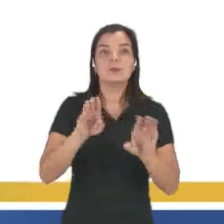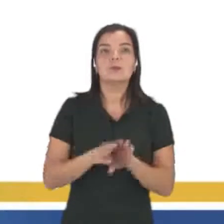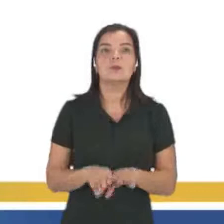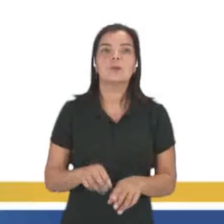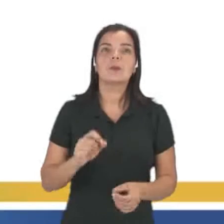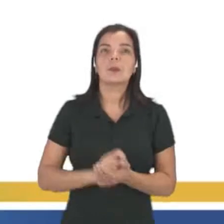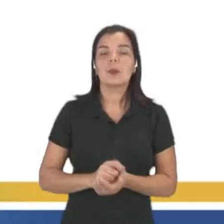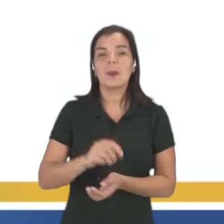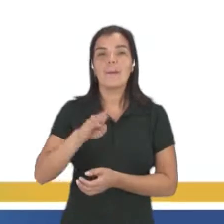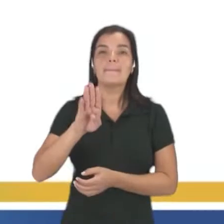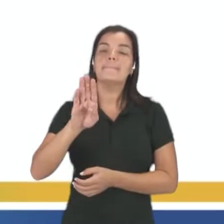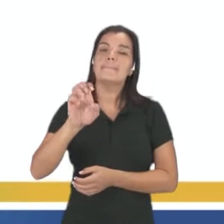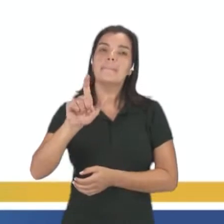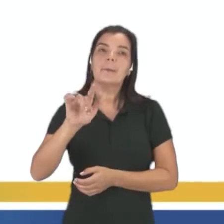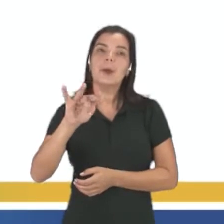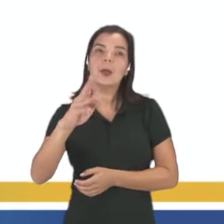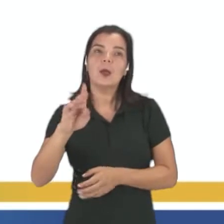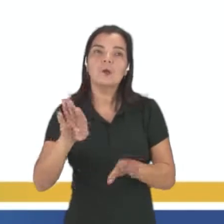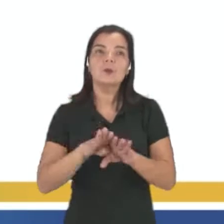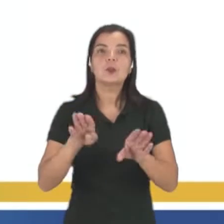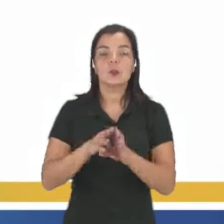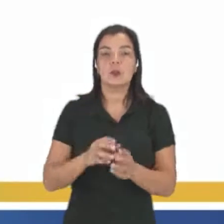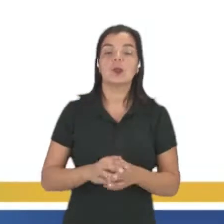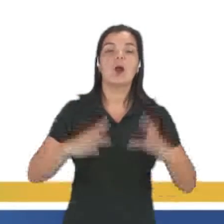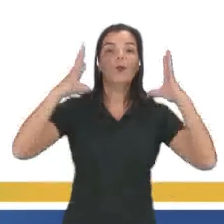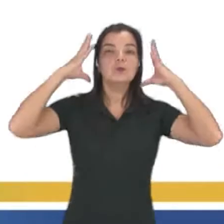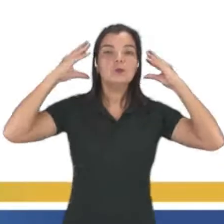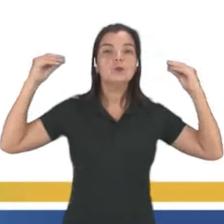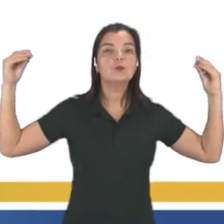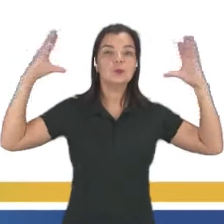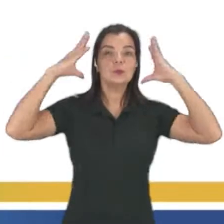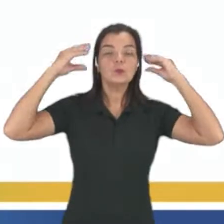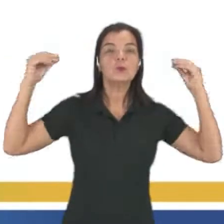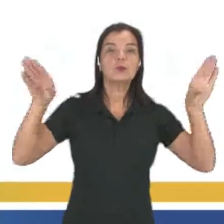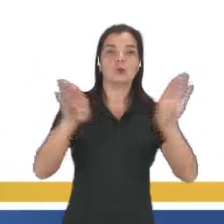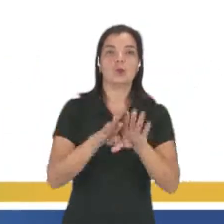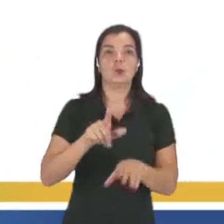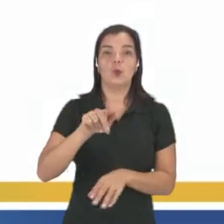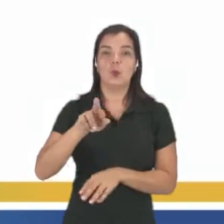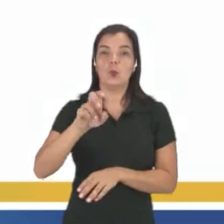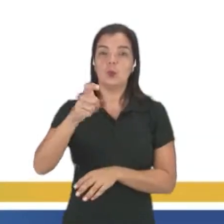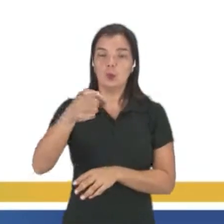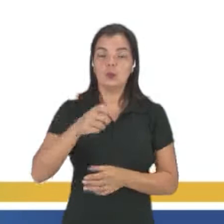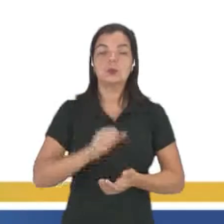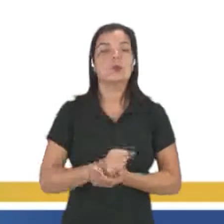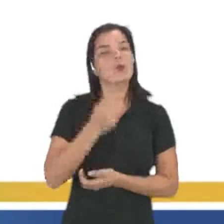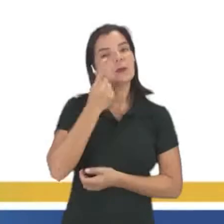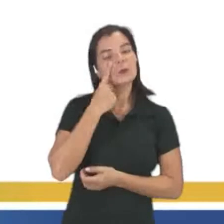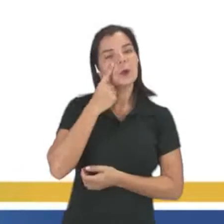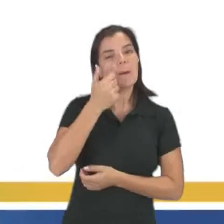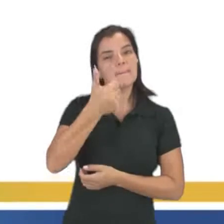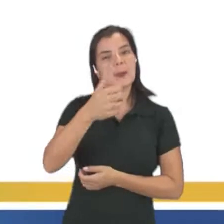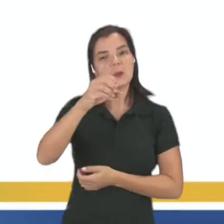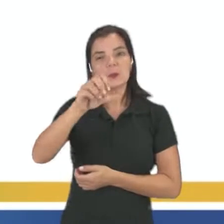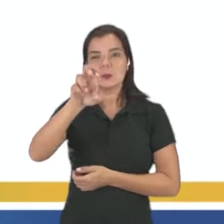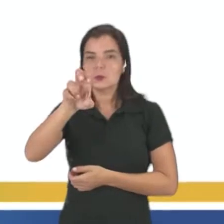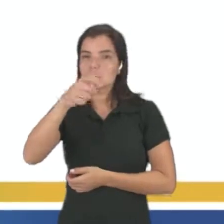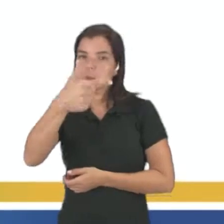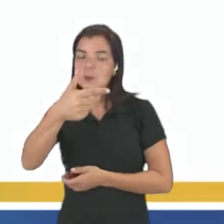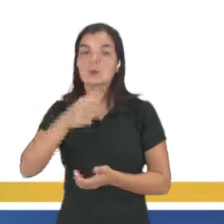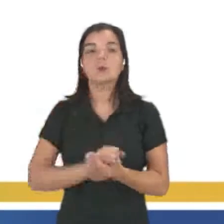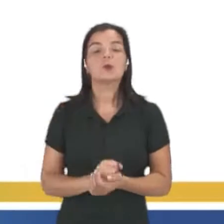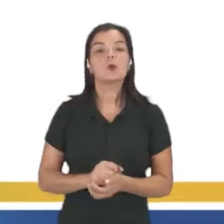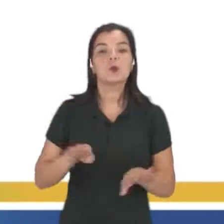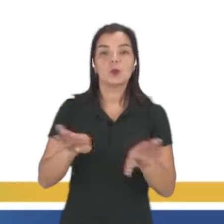significa Bélgica, Nederlândia, que é a Holanda, e Luxemburgo, Lux. E aí depois você vai em 1952